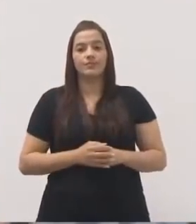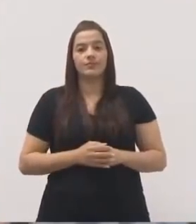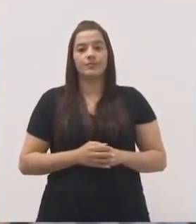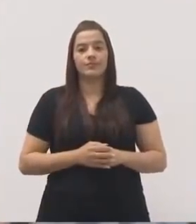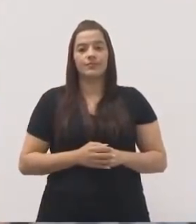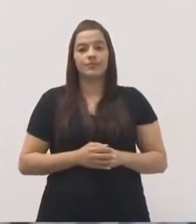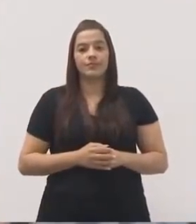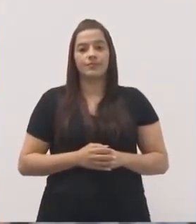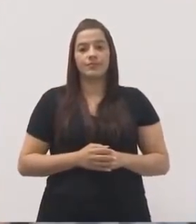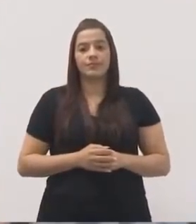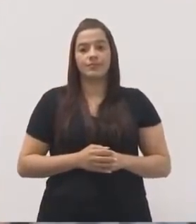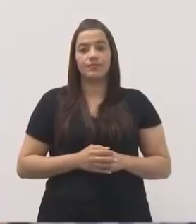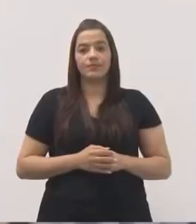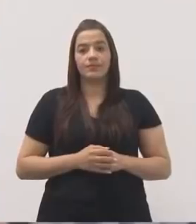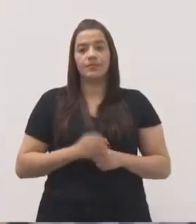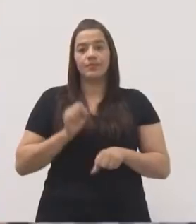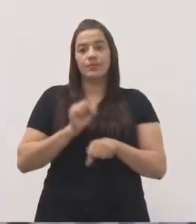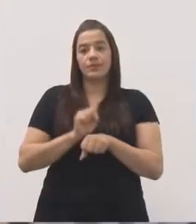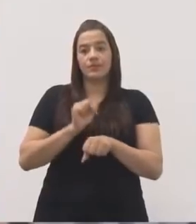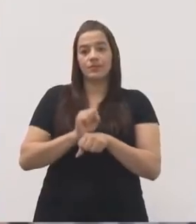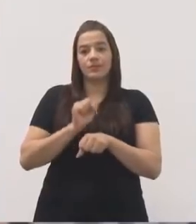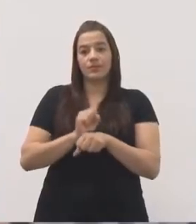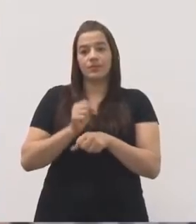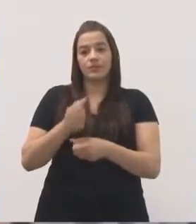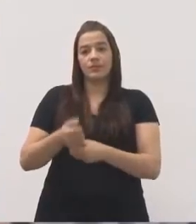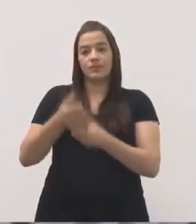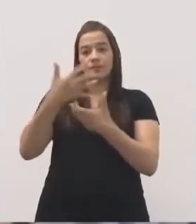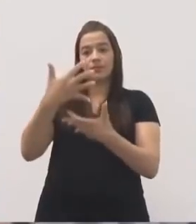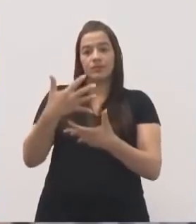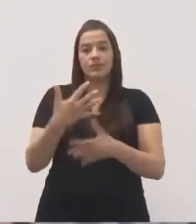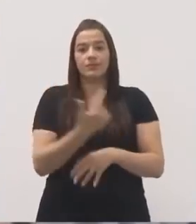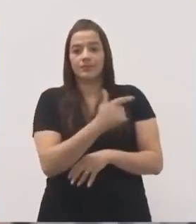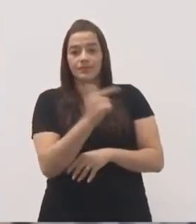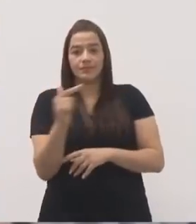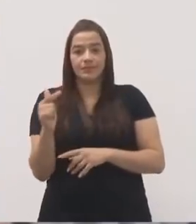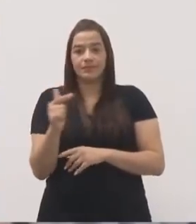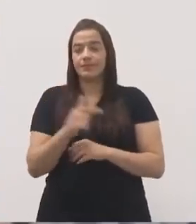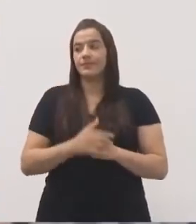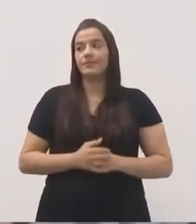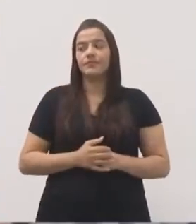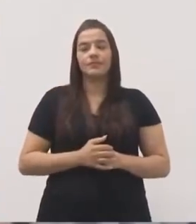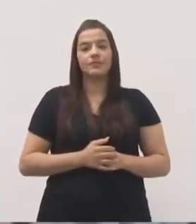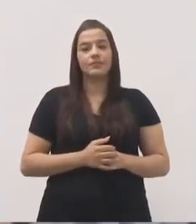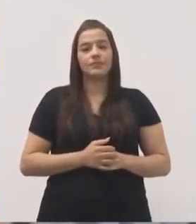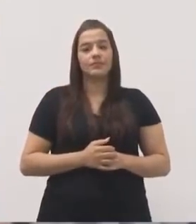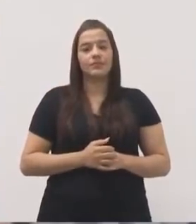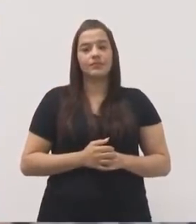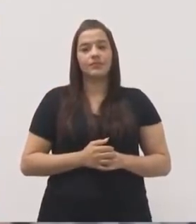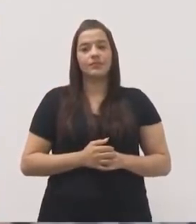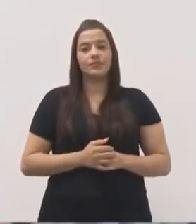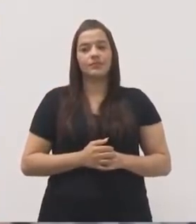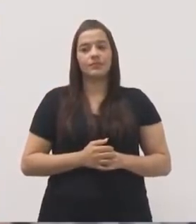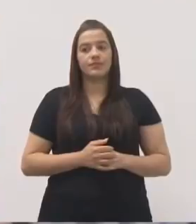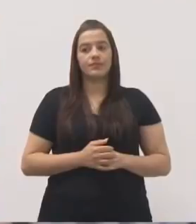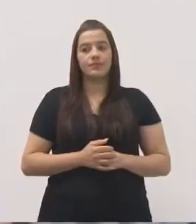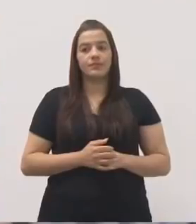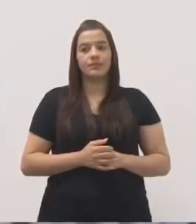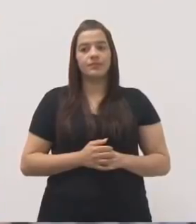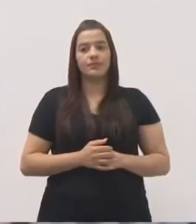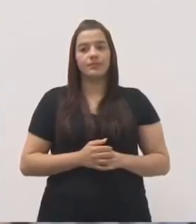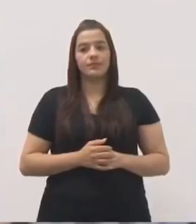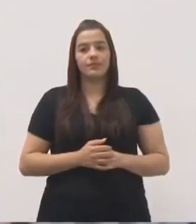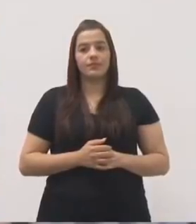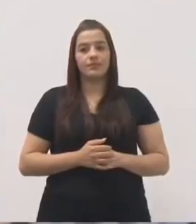Certo? Eu estou aguardando mais dúvidas. Por enquanto, não há dúvidas.